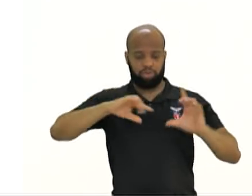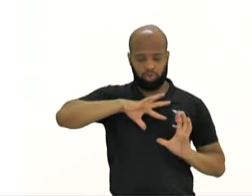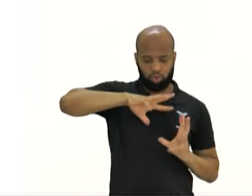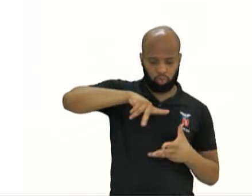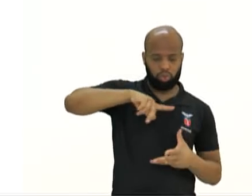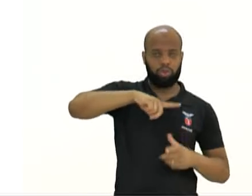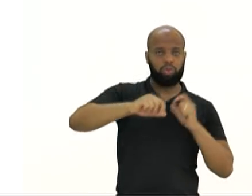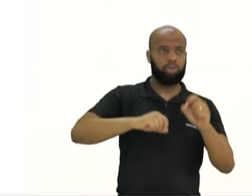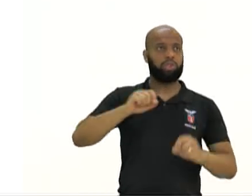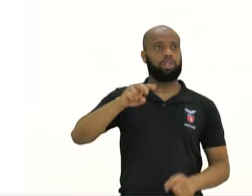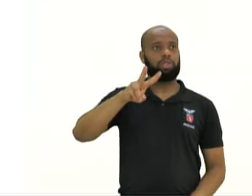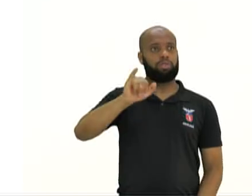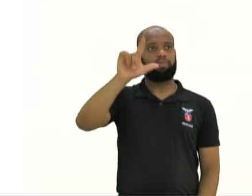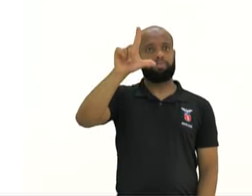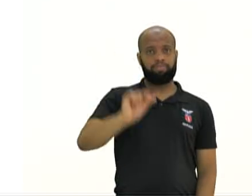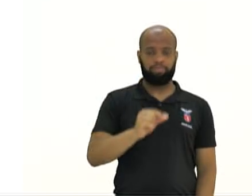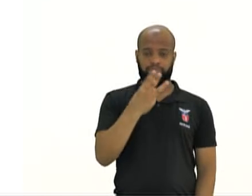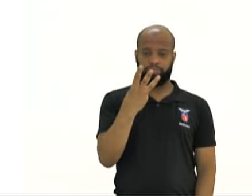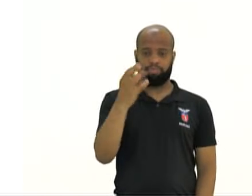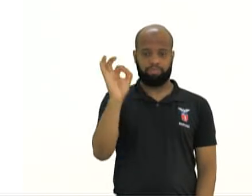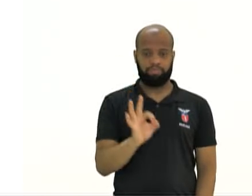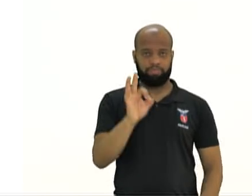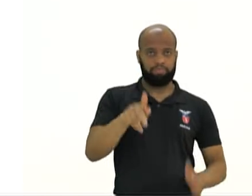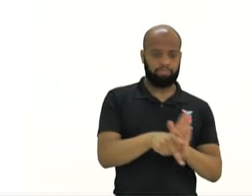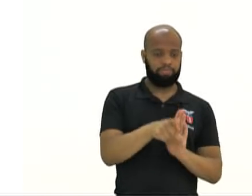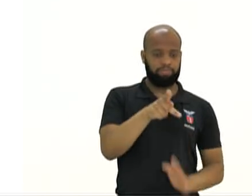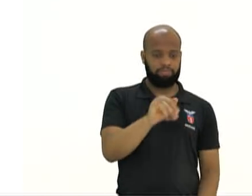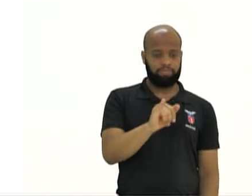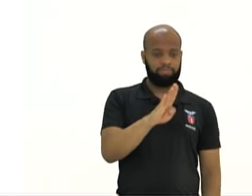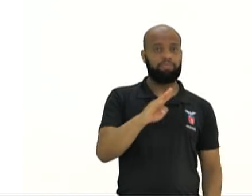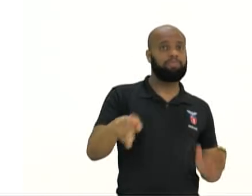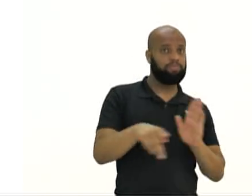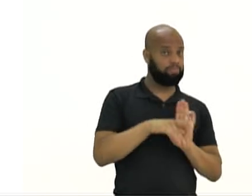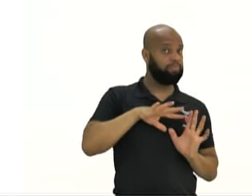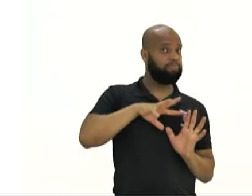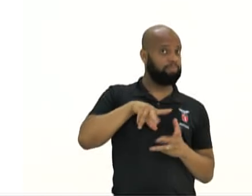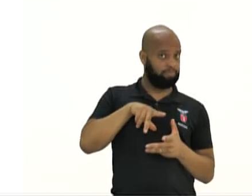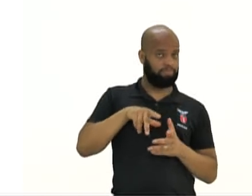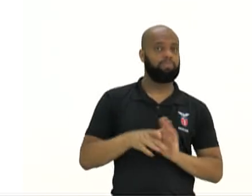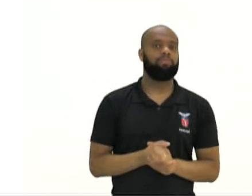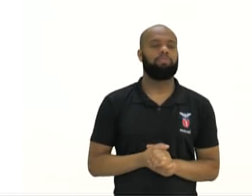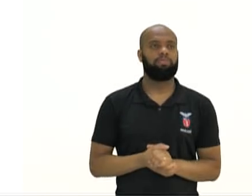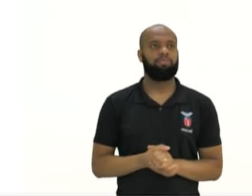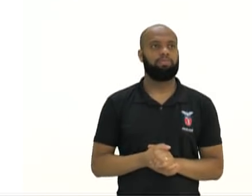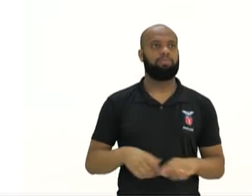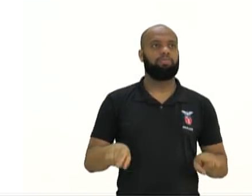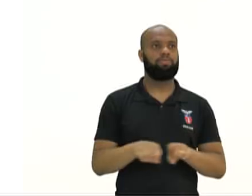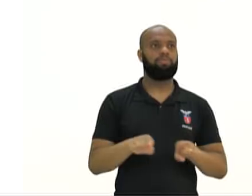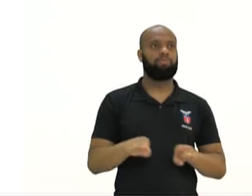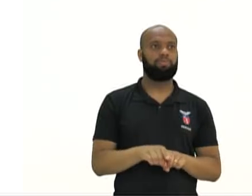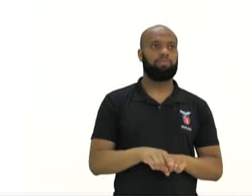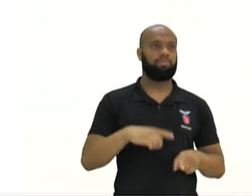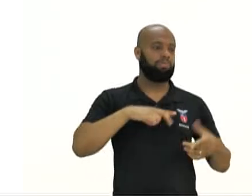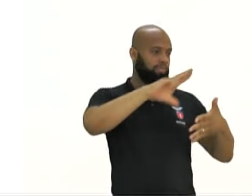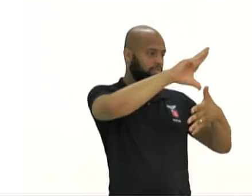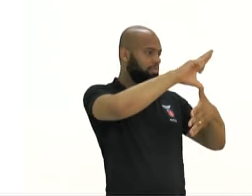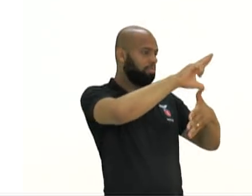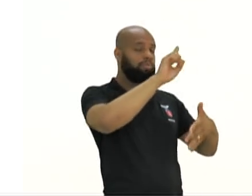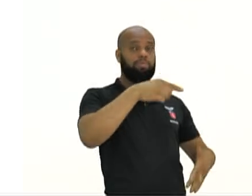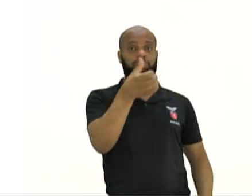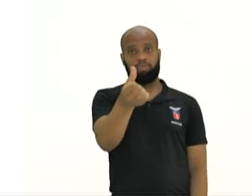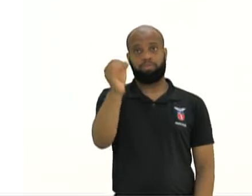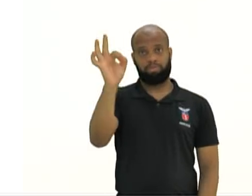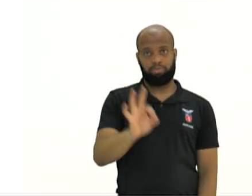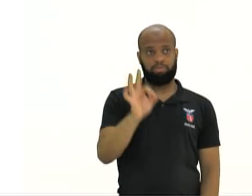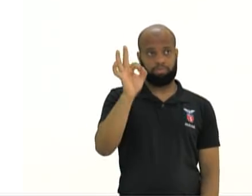todo, a gente vai ter uma redução de 3% no PIB mundial. Na comunidade da América Latina, 6%